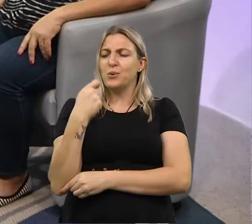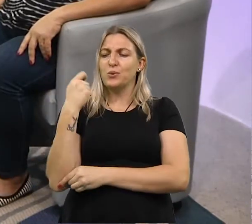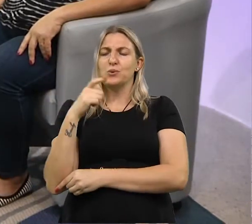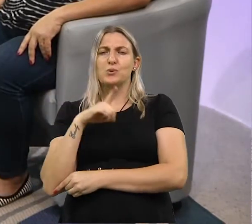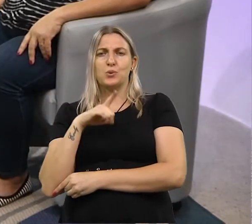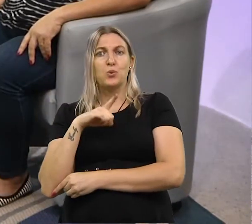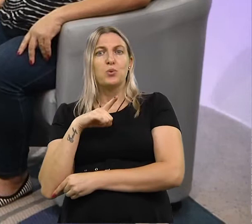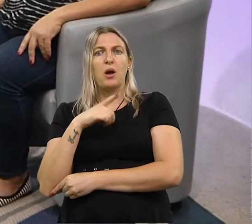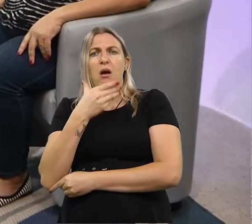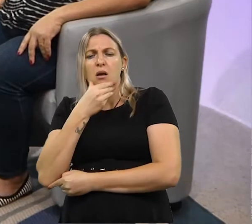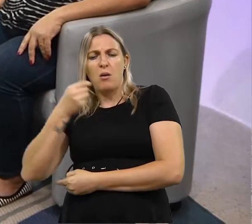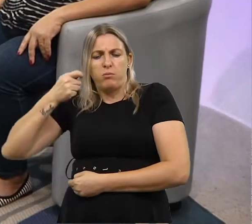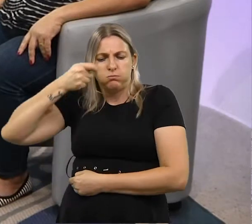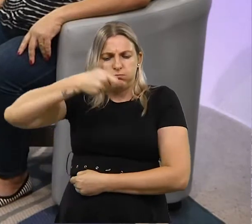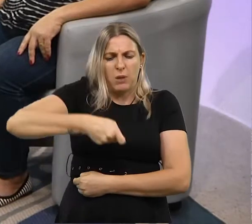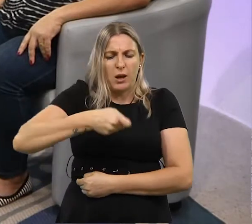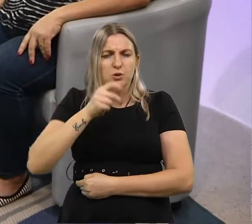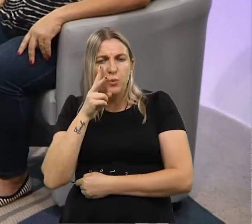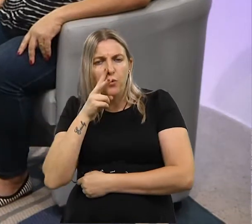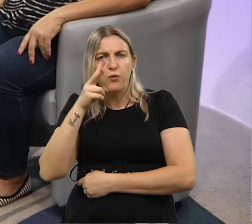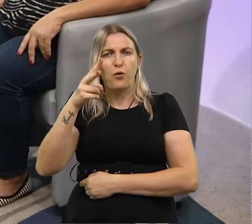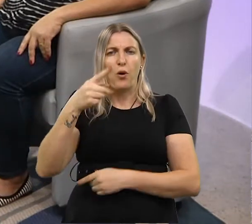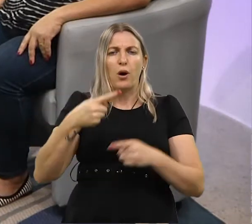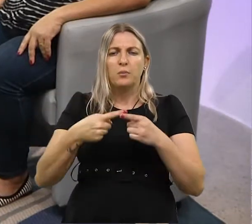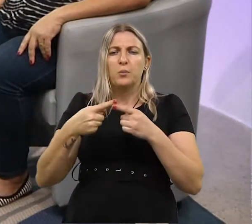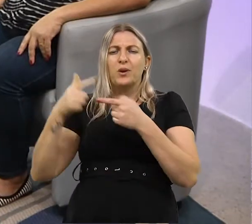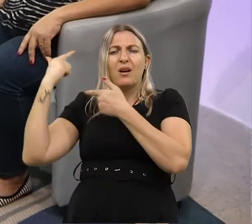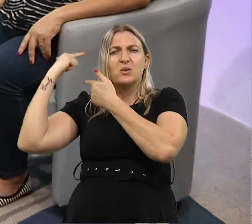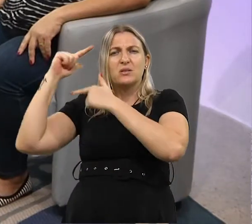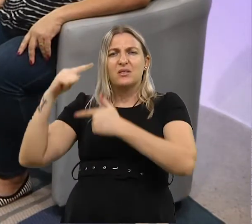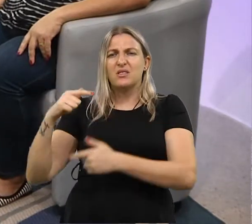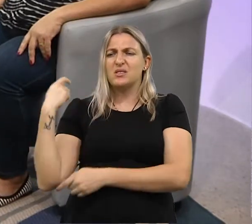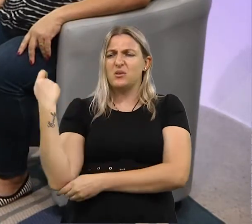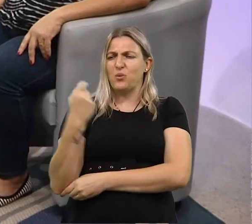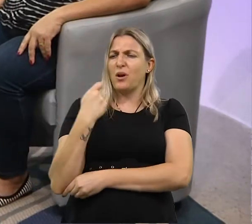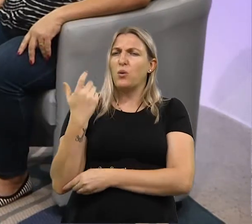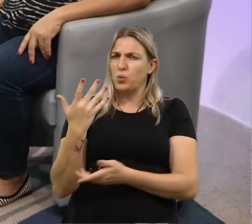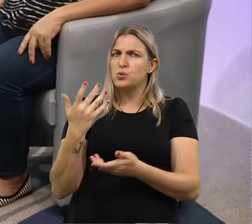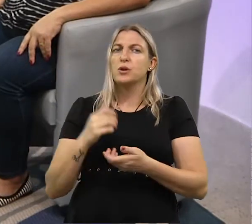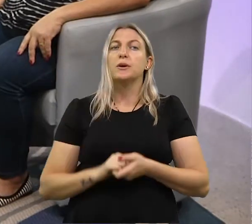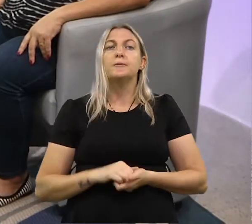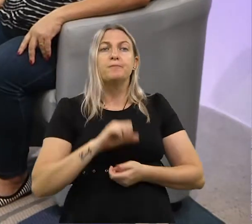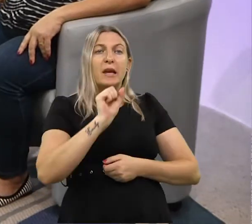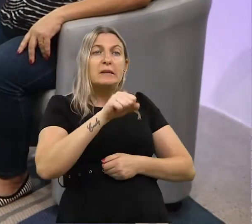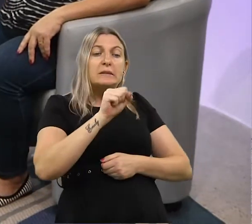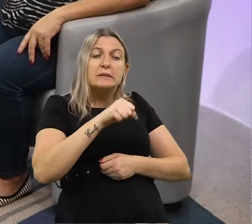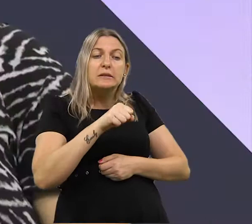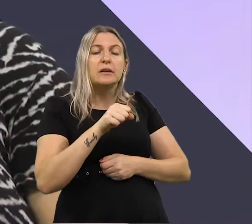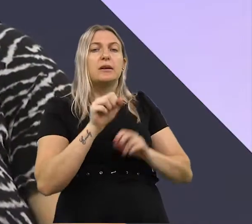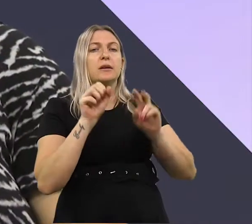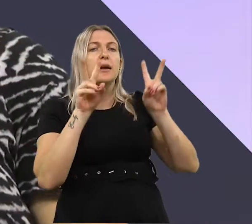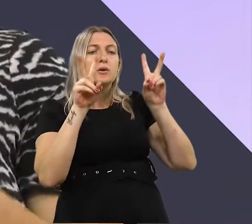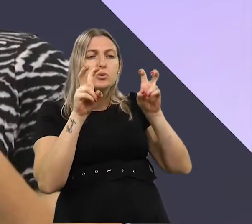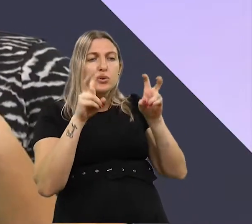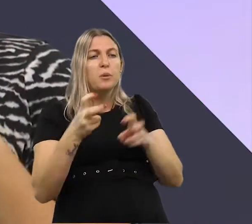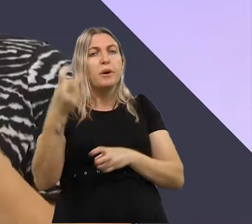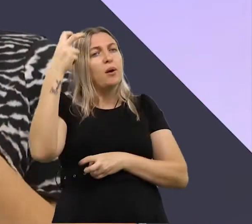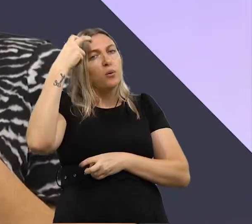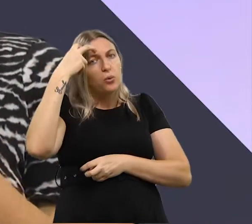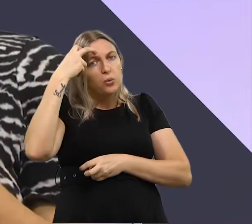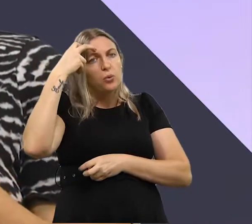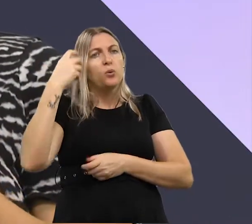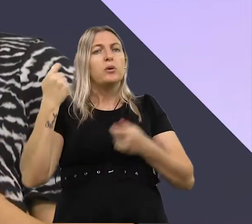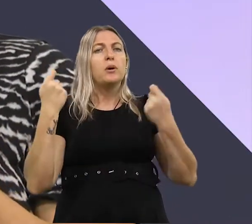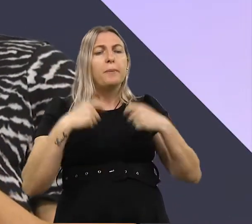tem essa questão do machismo muito forte, até relacionado ao próprio gauchismo. É, a também, questão cultural que eu falo,